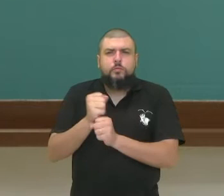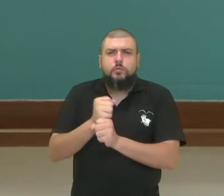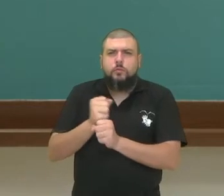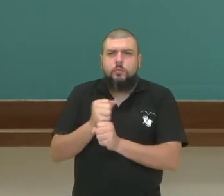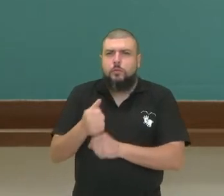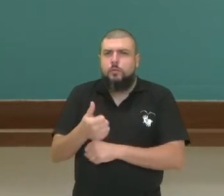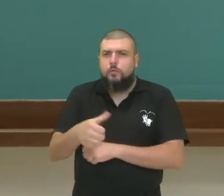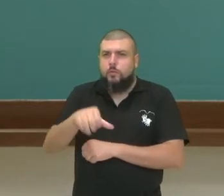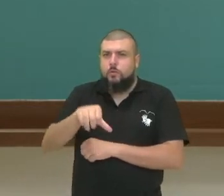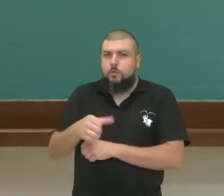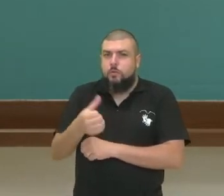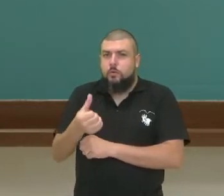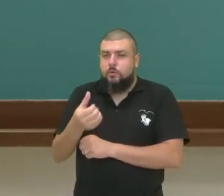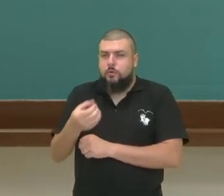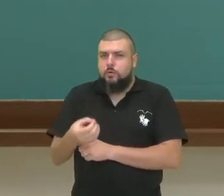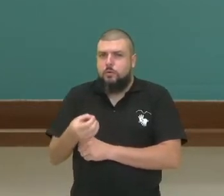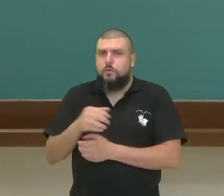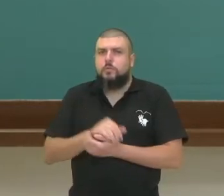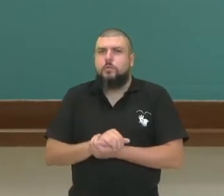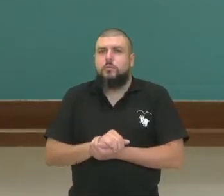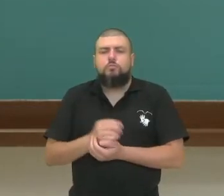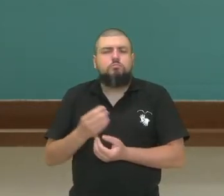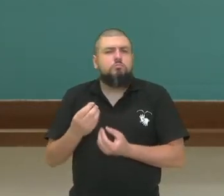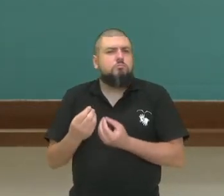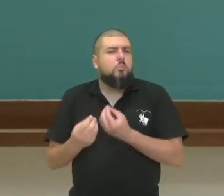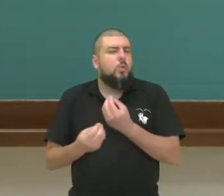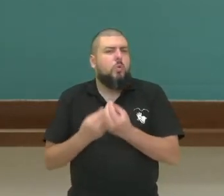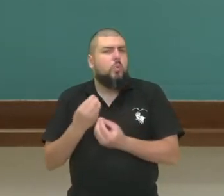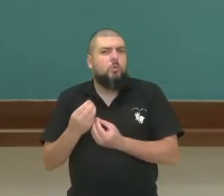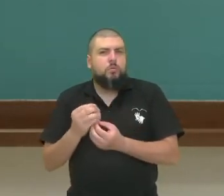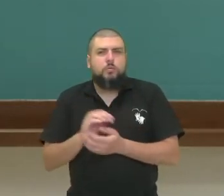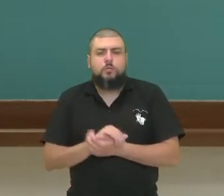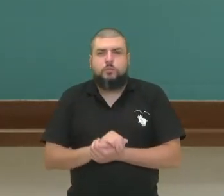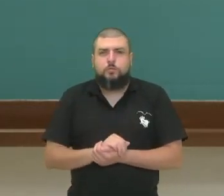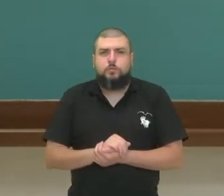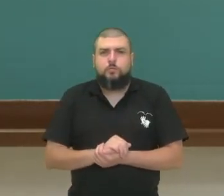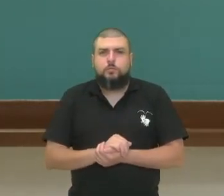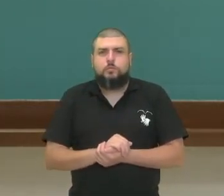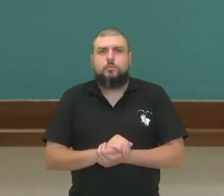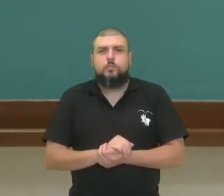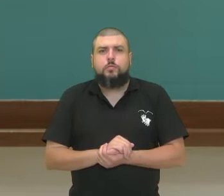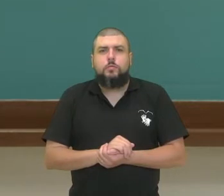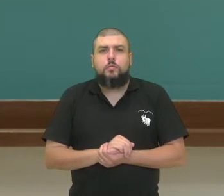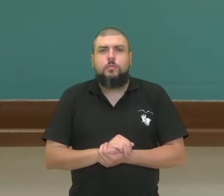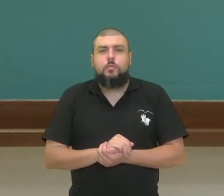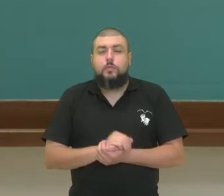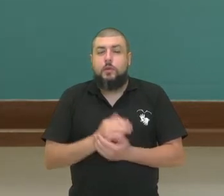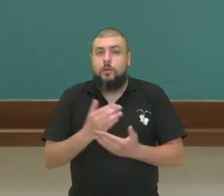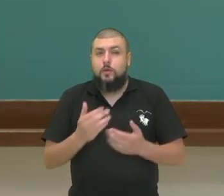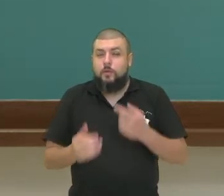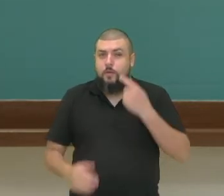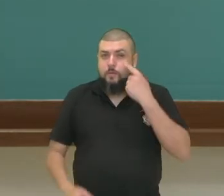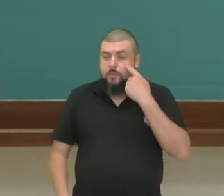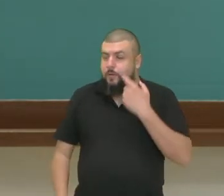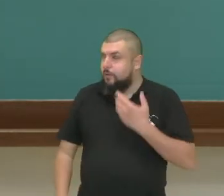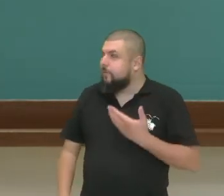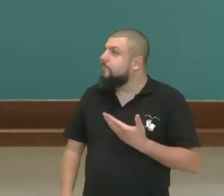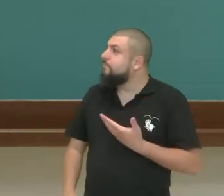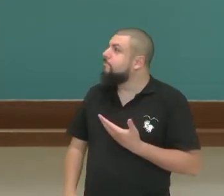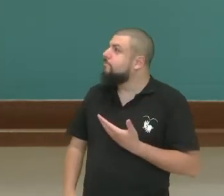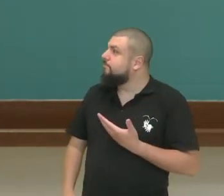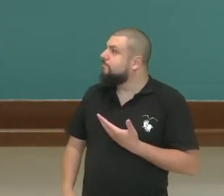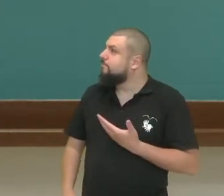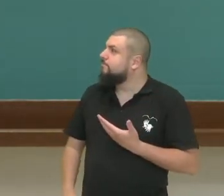1960? Isso é, como foi caracterizada toda essa década economicamente? Então, aqui nós temos aqui um protesto de trabalhadores